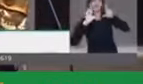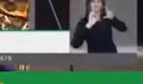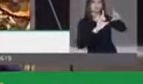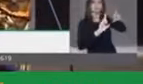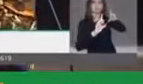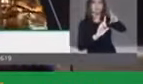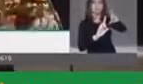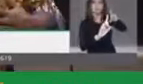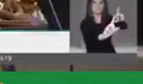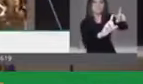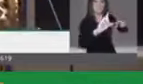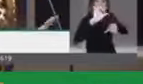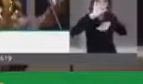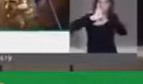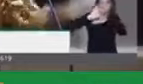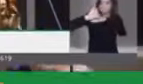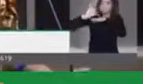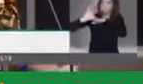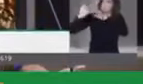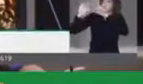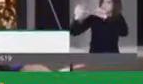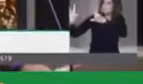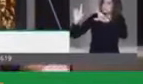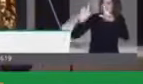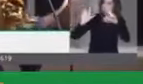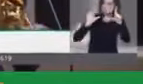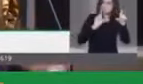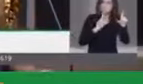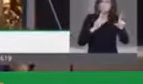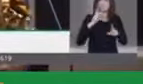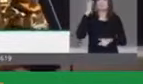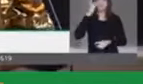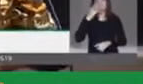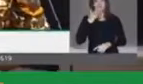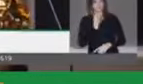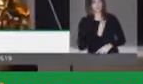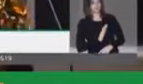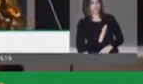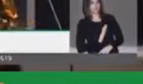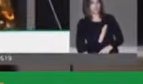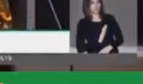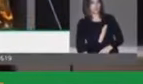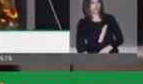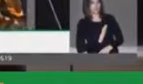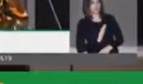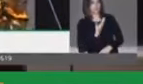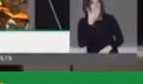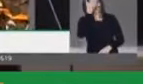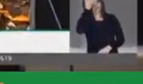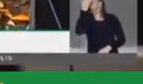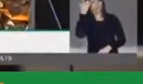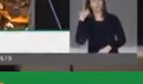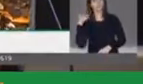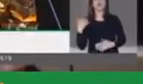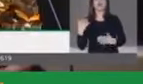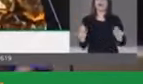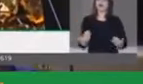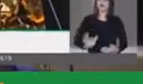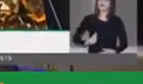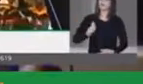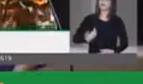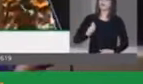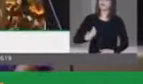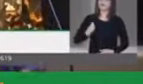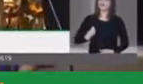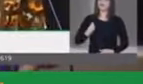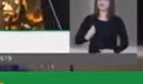o deputado me pediu que assim o fizesse. E nós, eu estava no